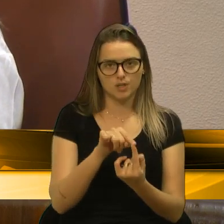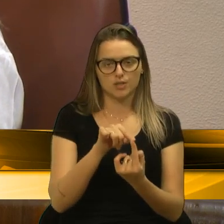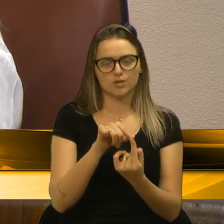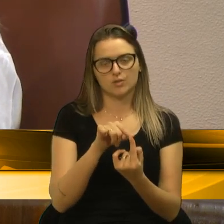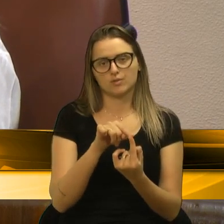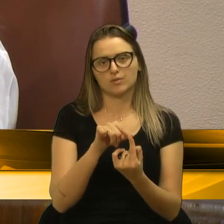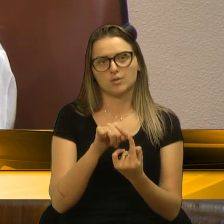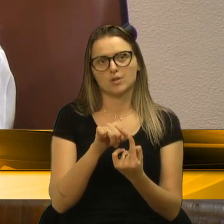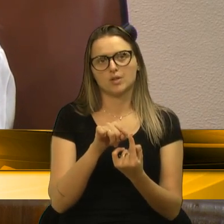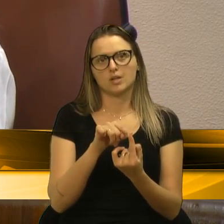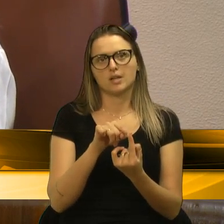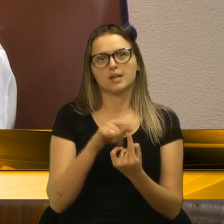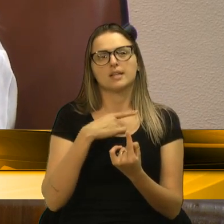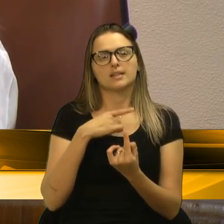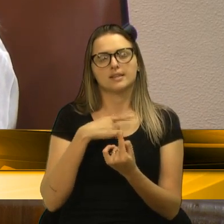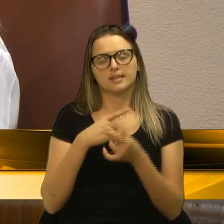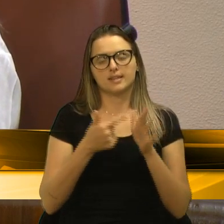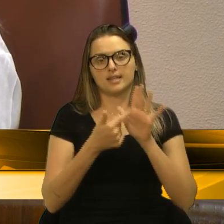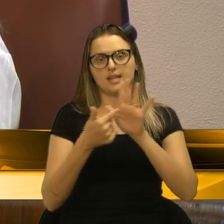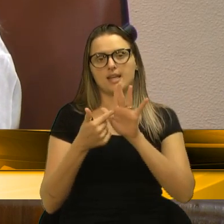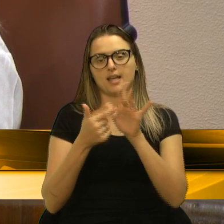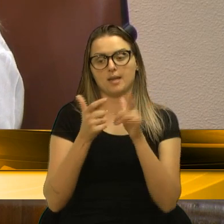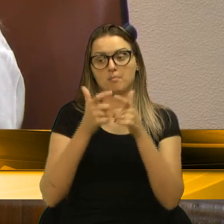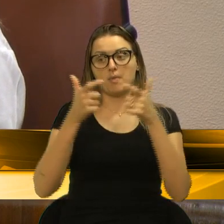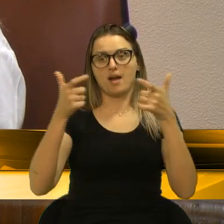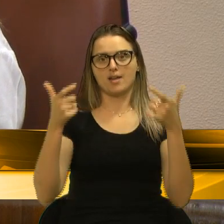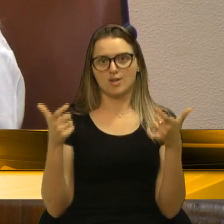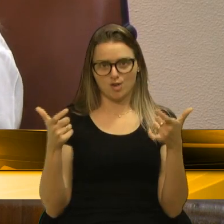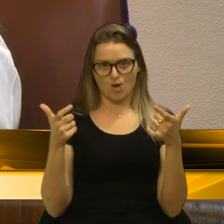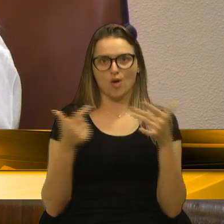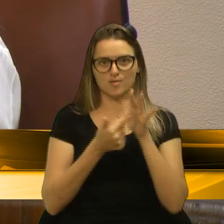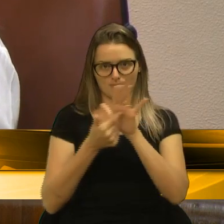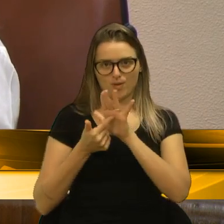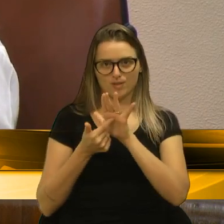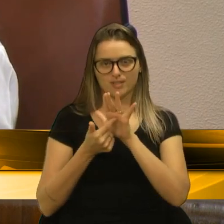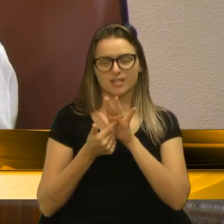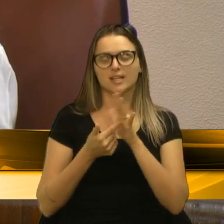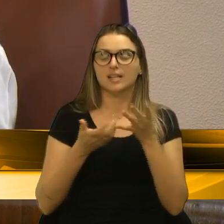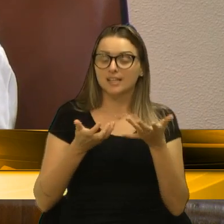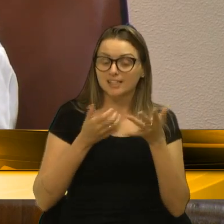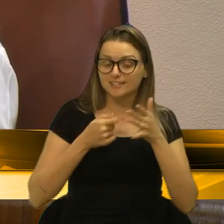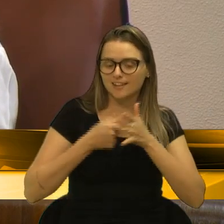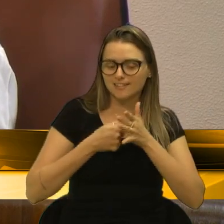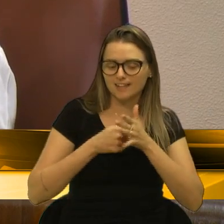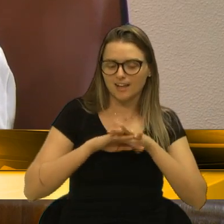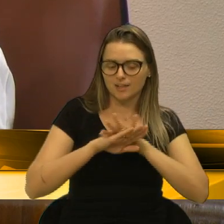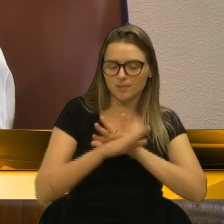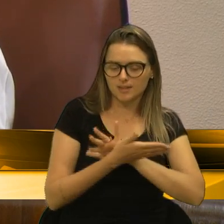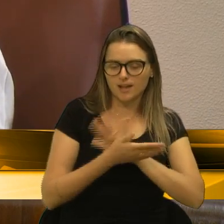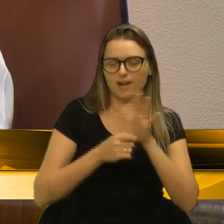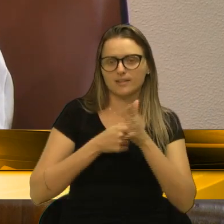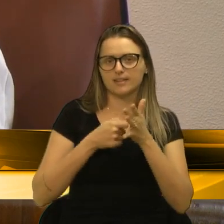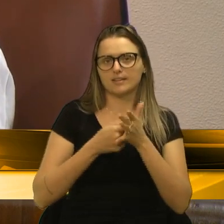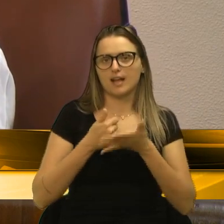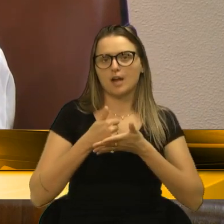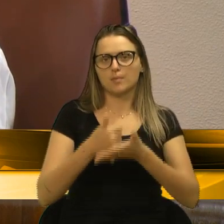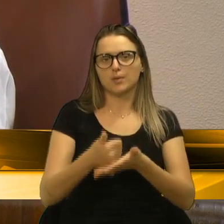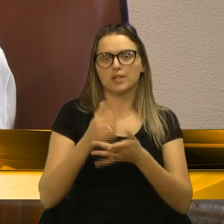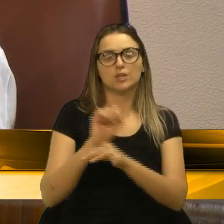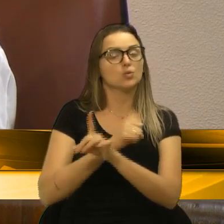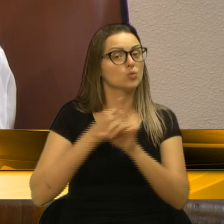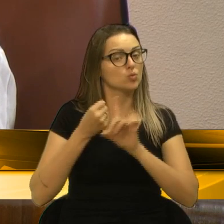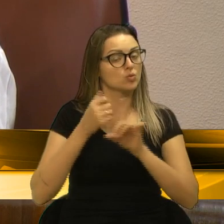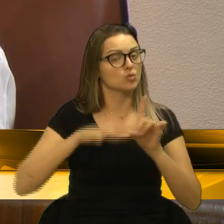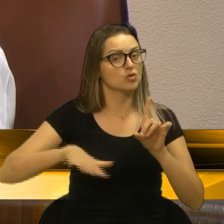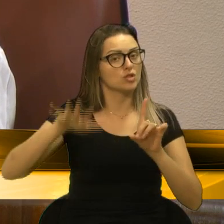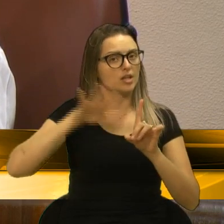por objetivo o engrandecimento do indivíduo, a busca de seu aperfeiçoamento em prol de toda a sociedade